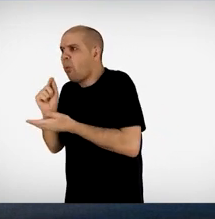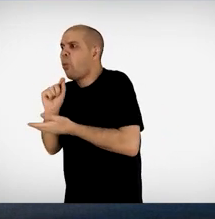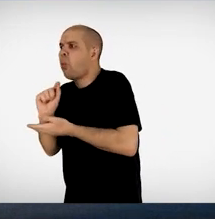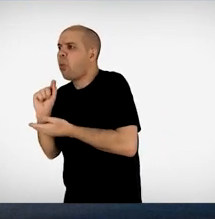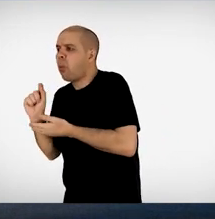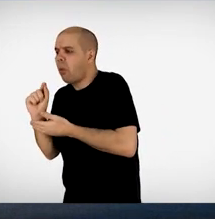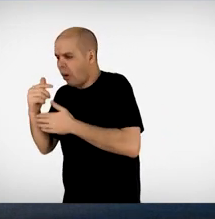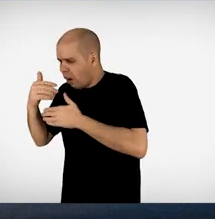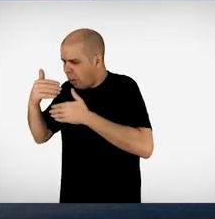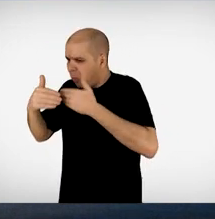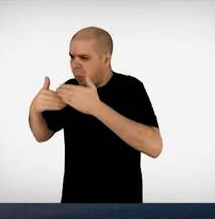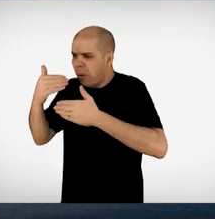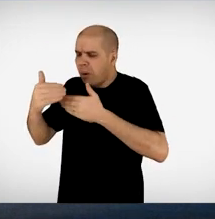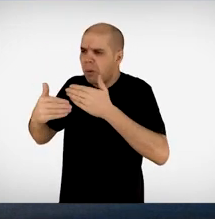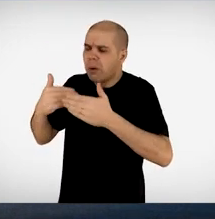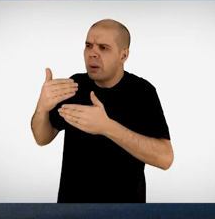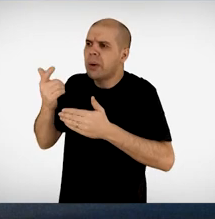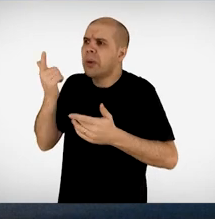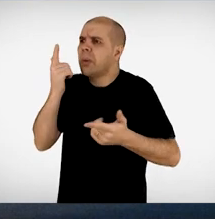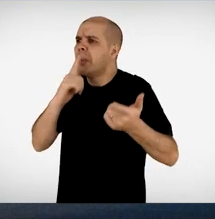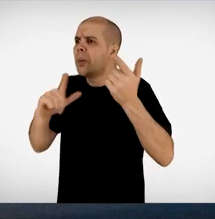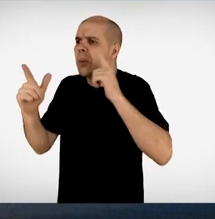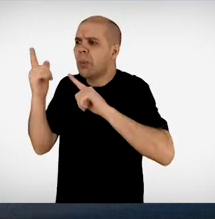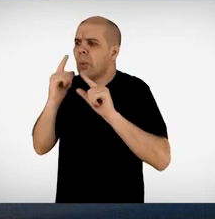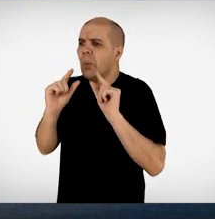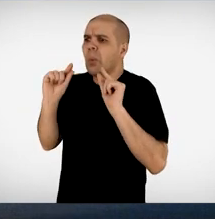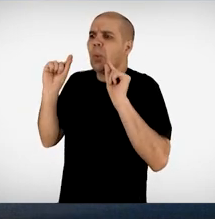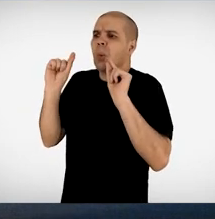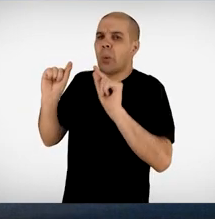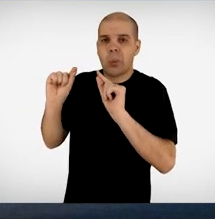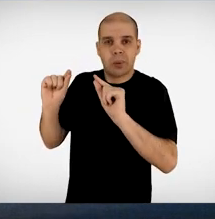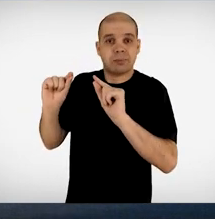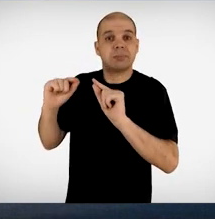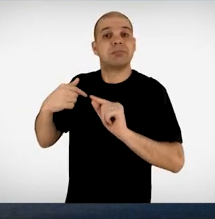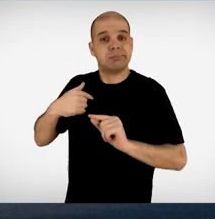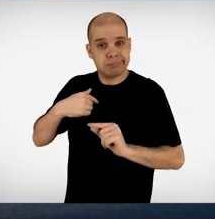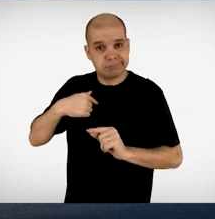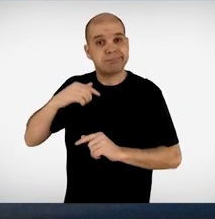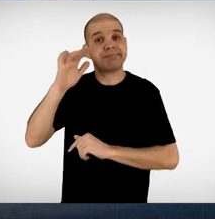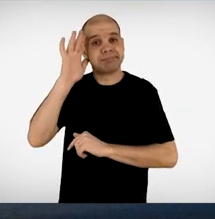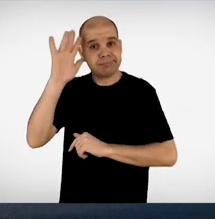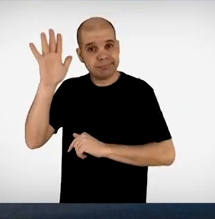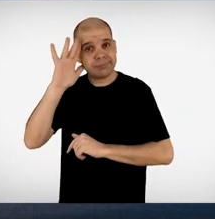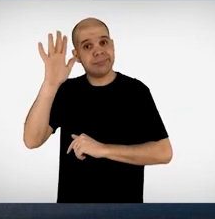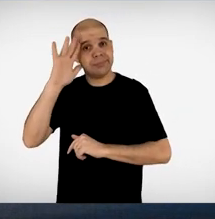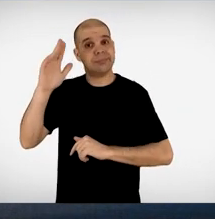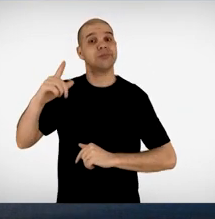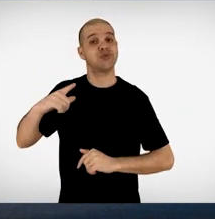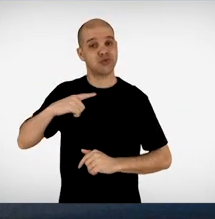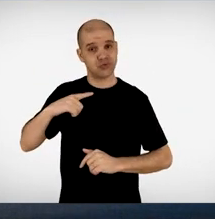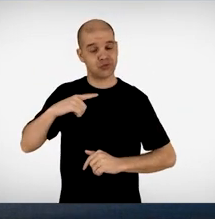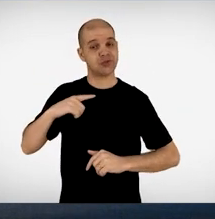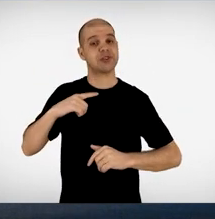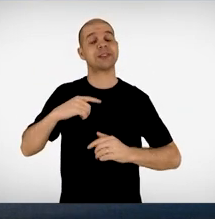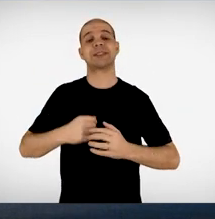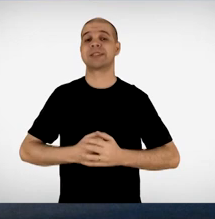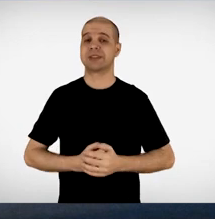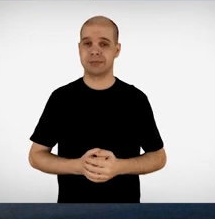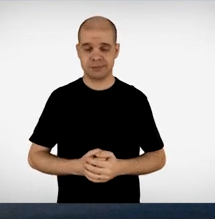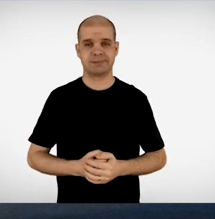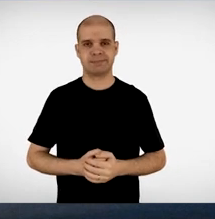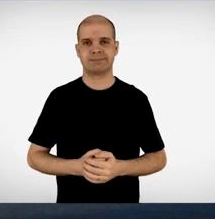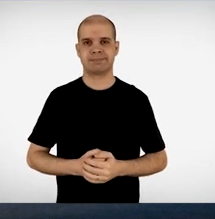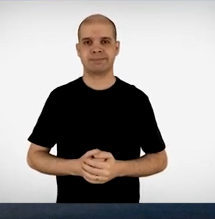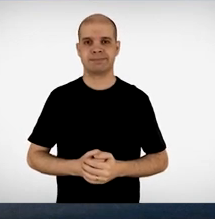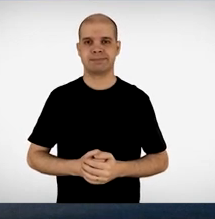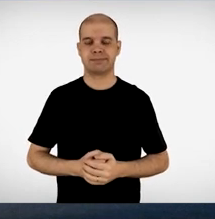o que eu tinha feito com as escolhas que eu tinha feito, e podia deitar no divã ali, naquele momento, e começar a falar para